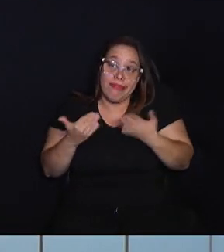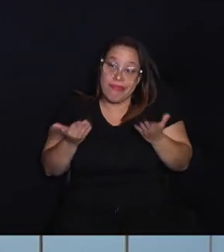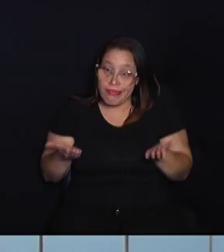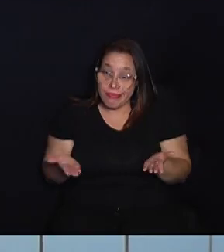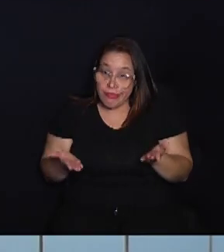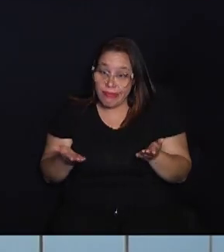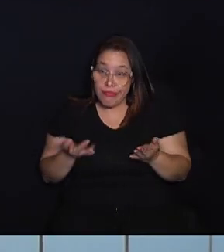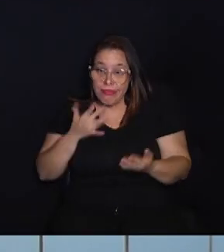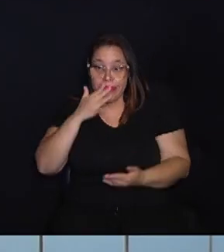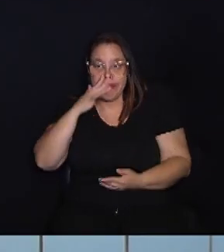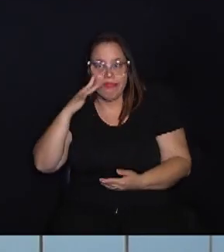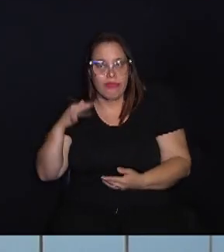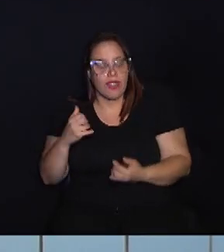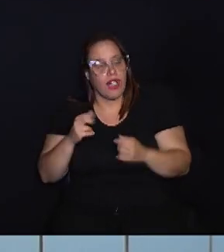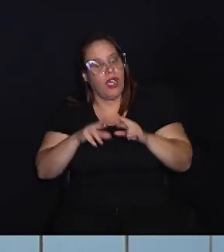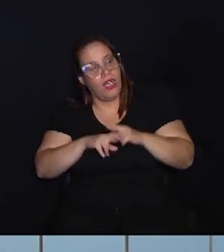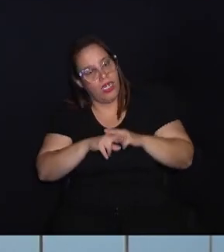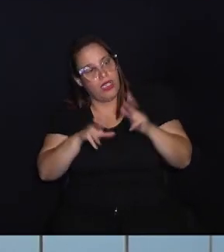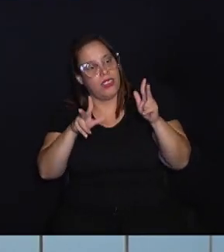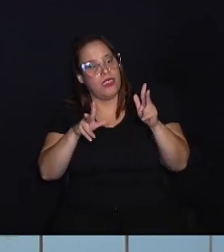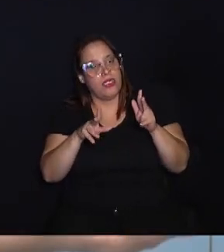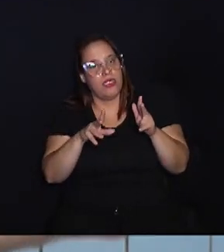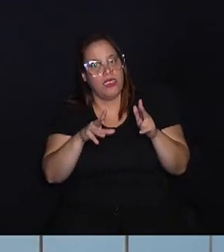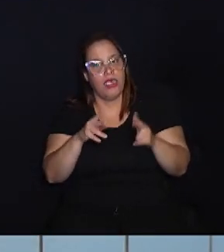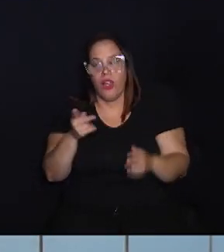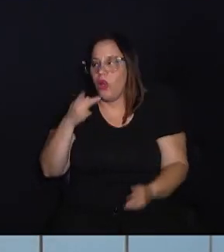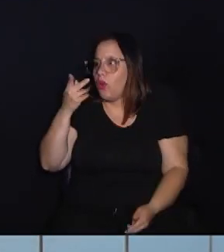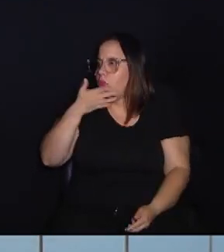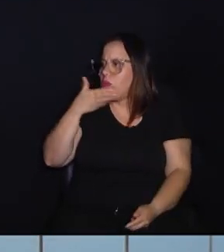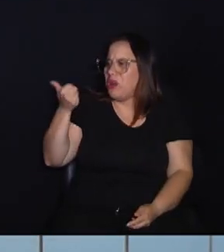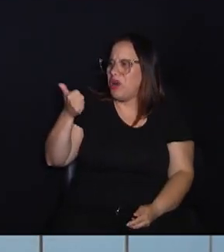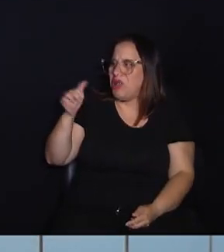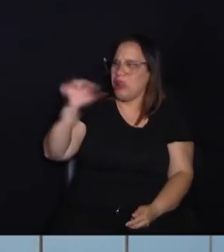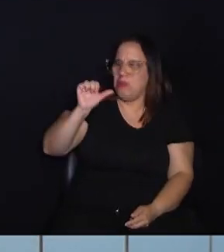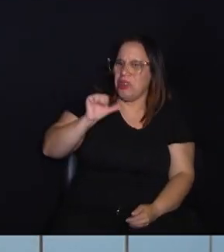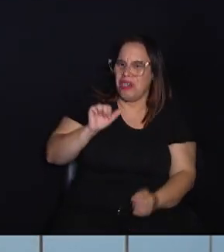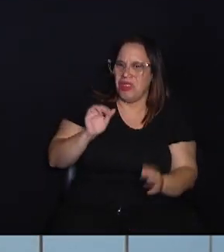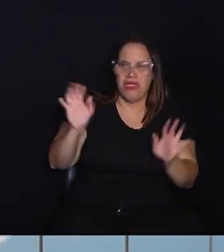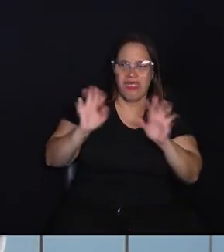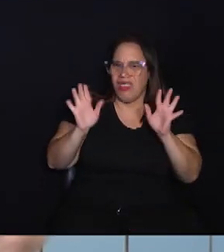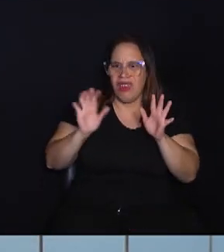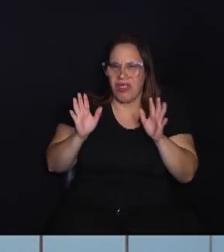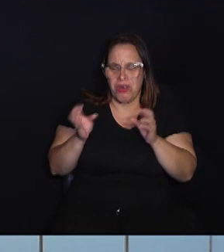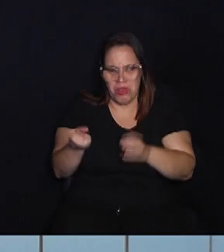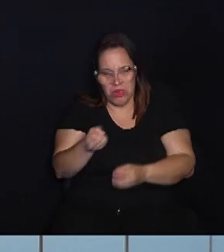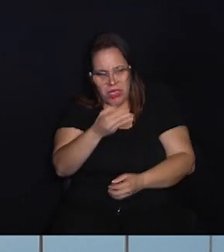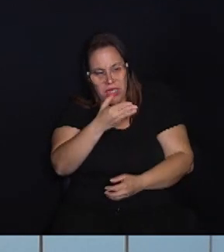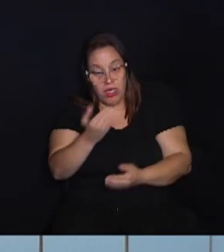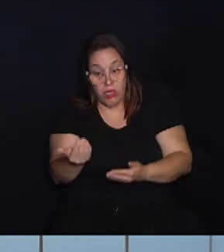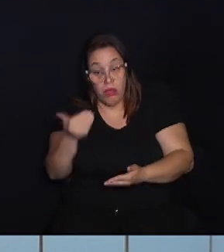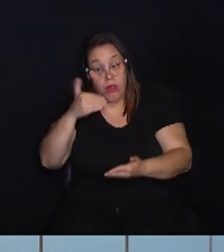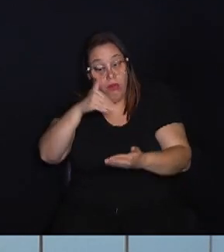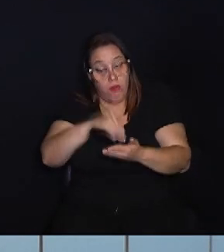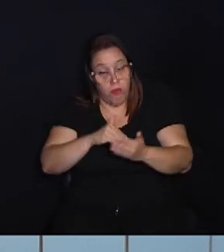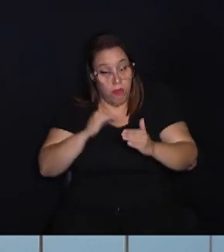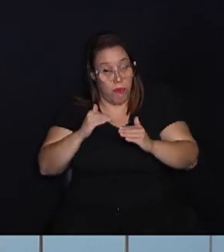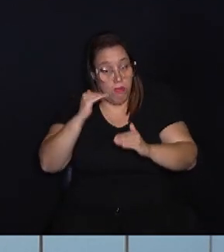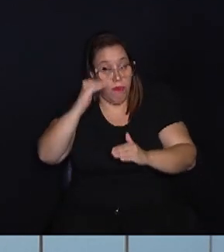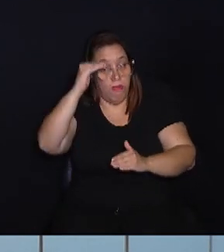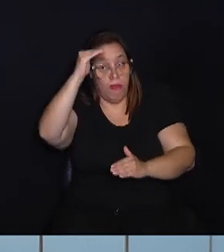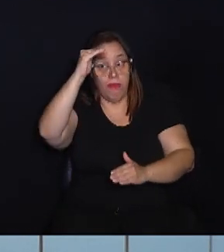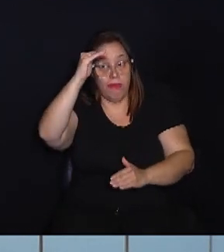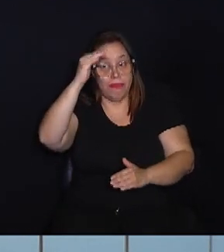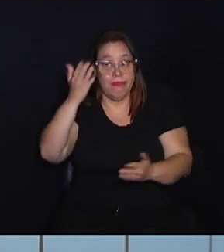era uma infância diferente. Eu não vou falar que é melhor nem pior, porque a modernidade também traz avanços,